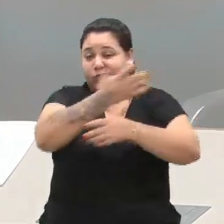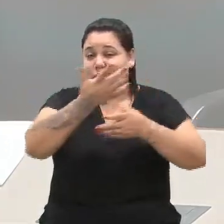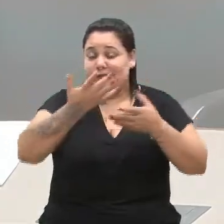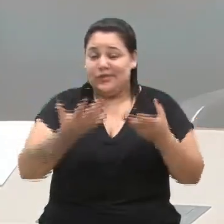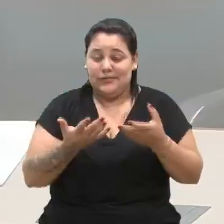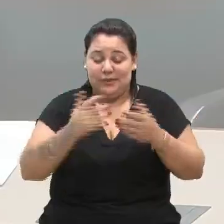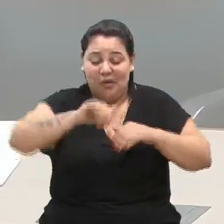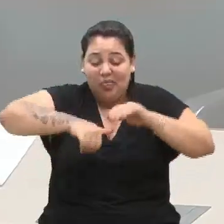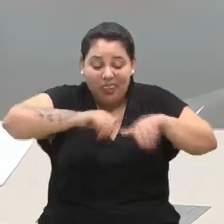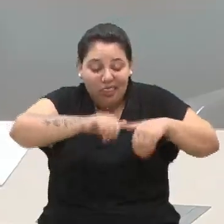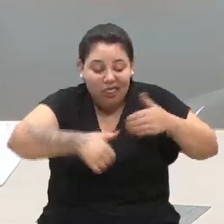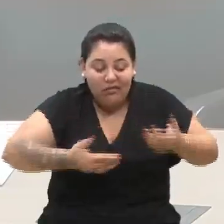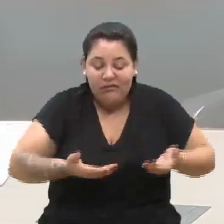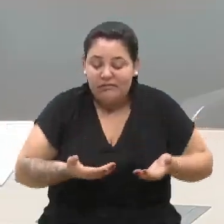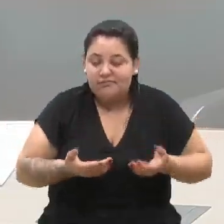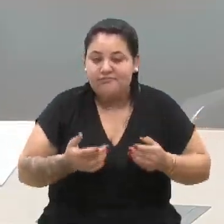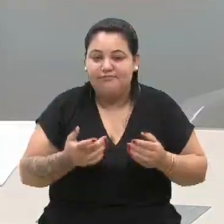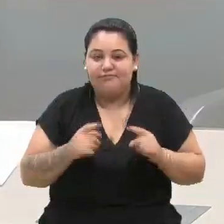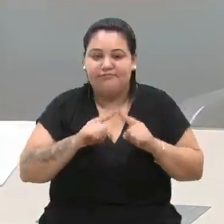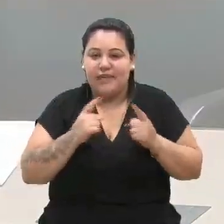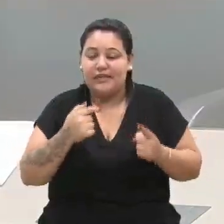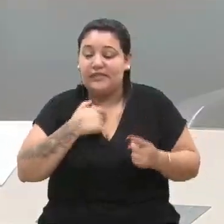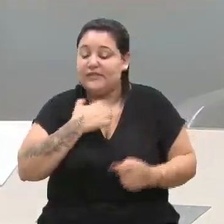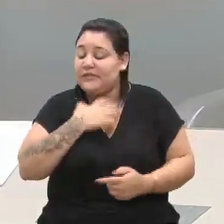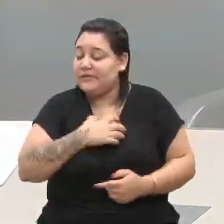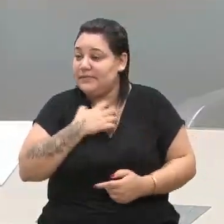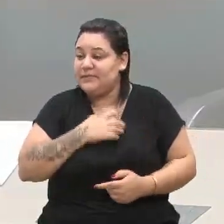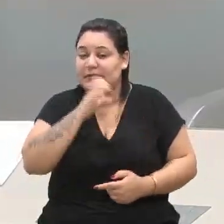o que mais me indigna, colega, sábado à noite,